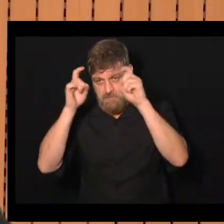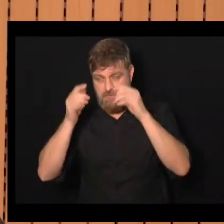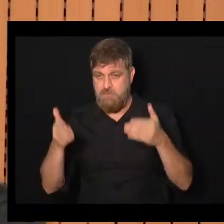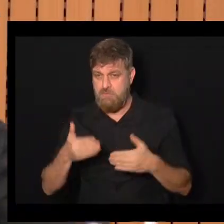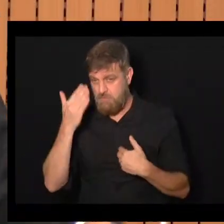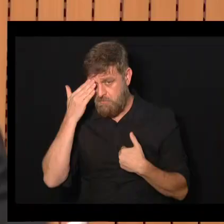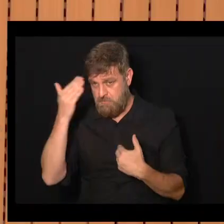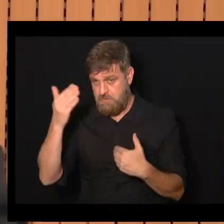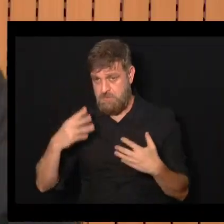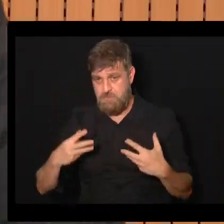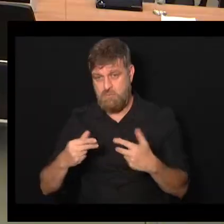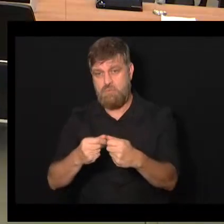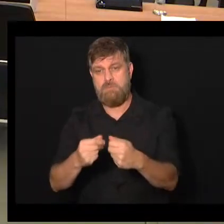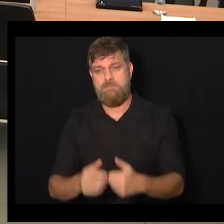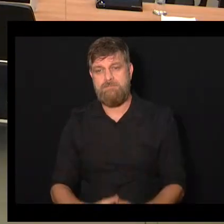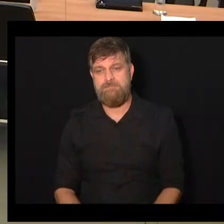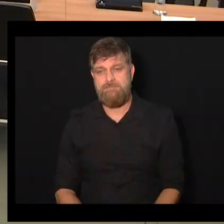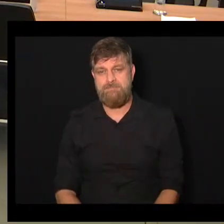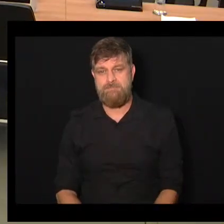obrigado a todos.